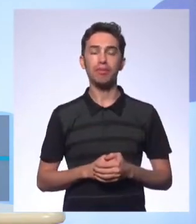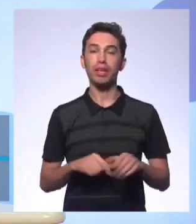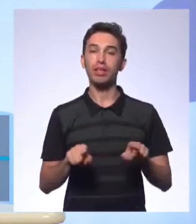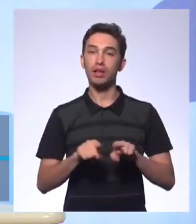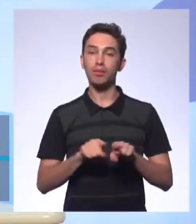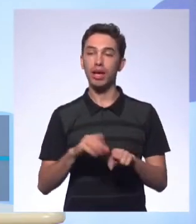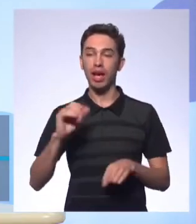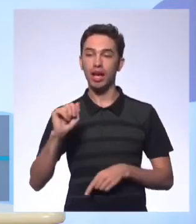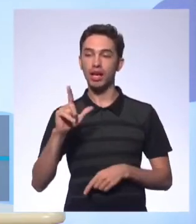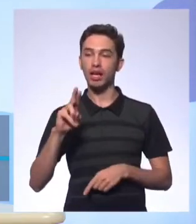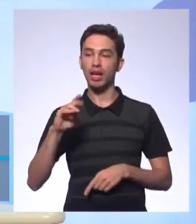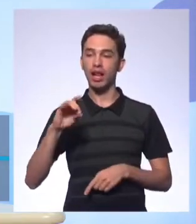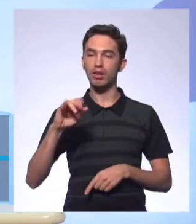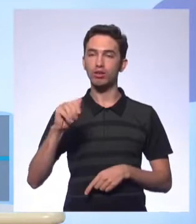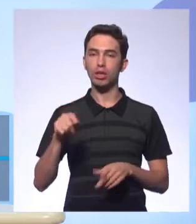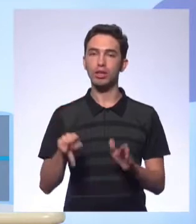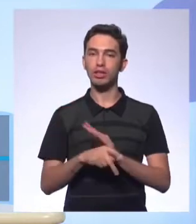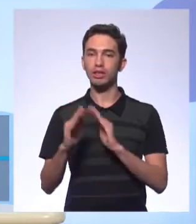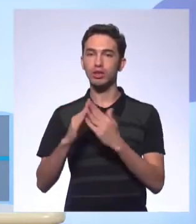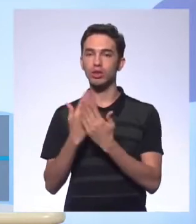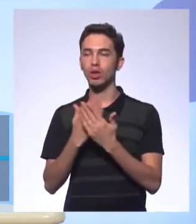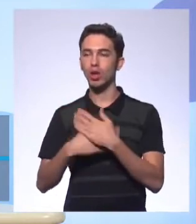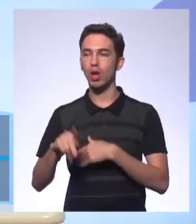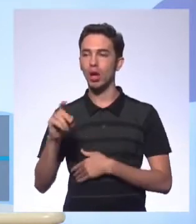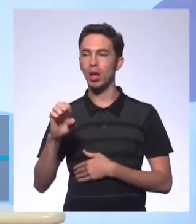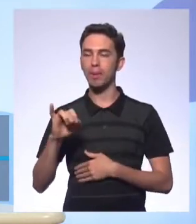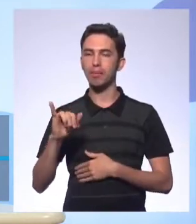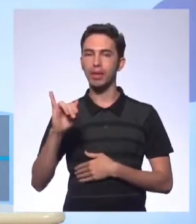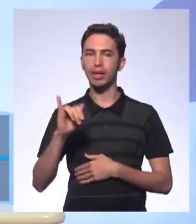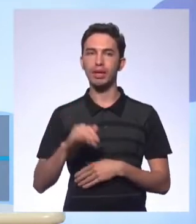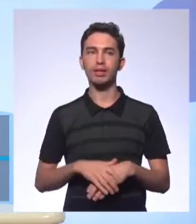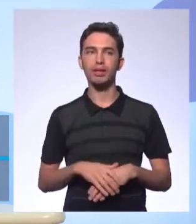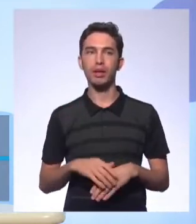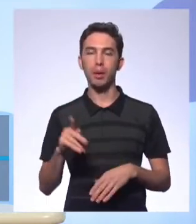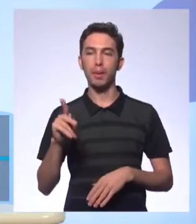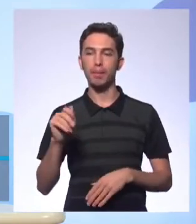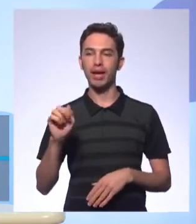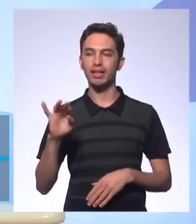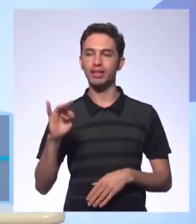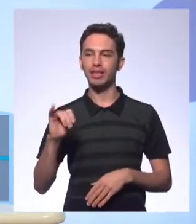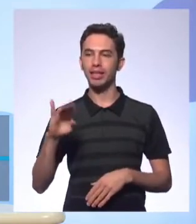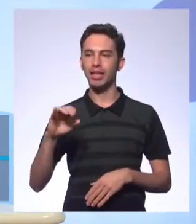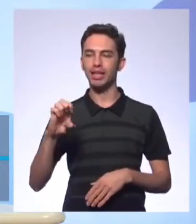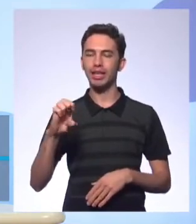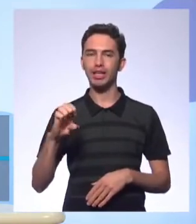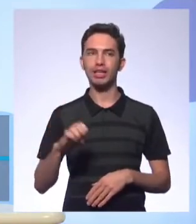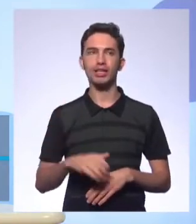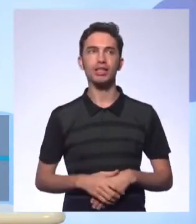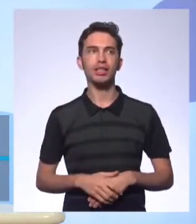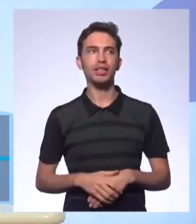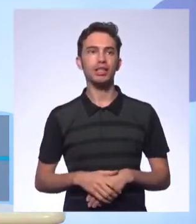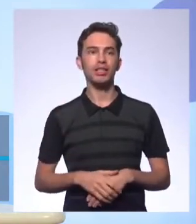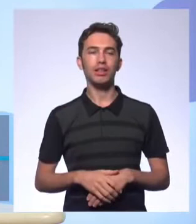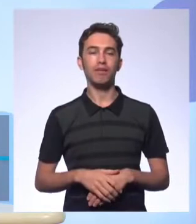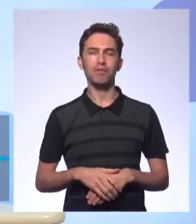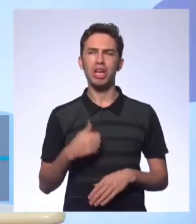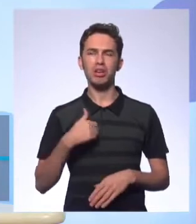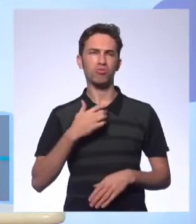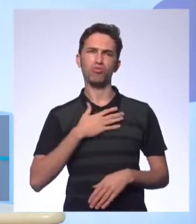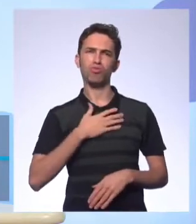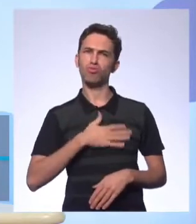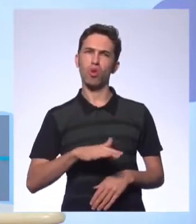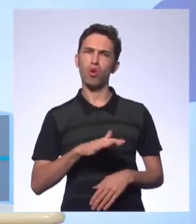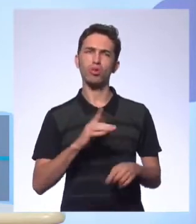Pro Cláudia, Escola PEI, Barão Homem de Melo, Patrick. Patrick respondeu assim, professor Carlos, eu não acho legal, pois é uma forma de